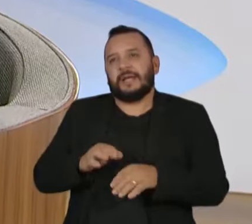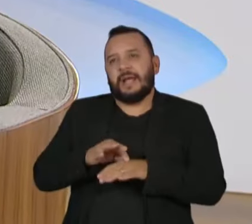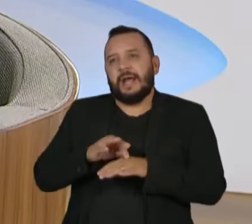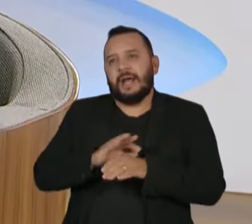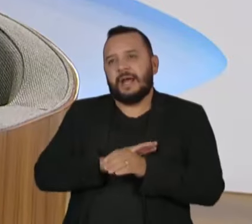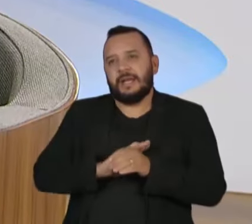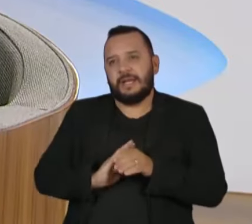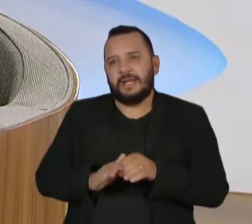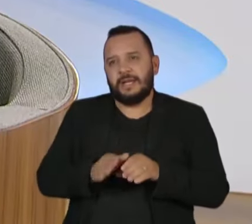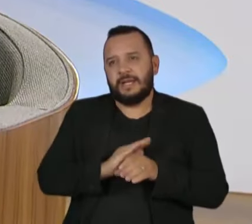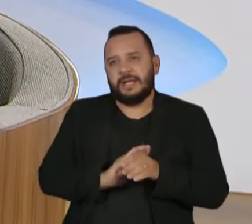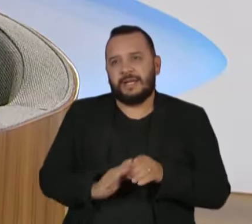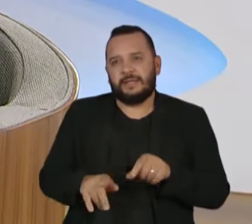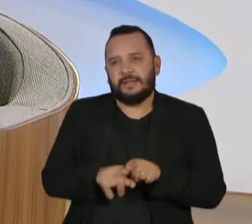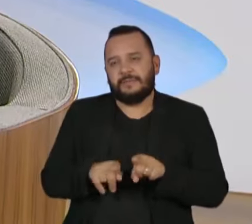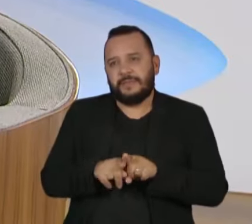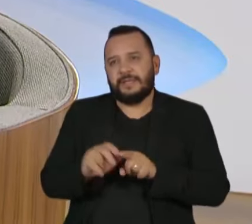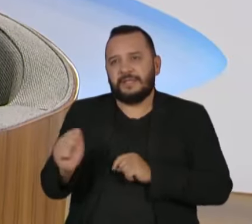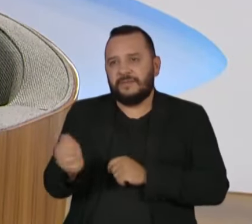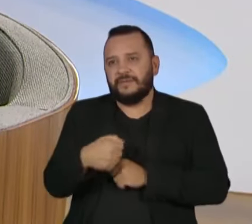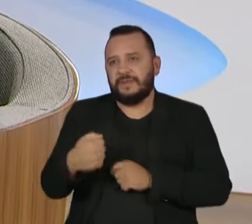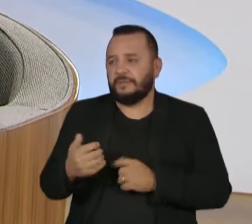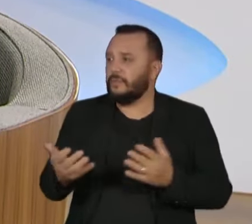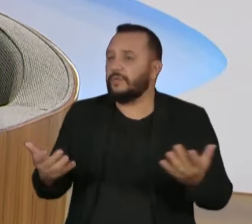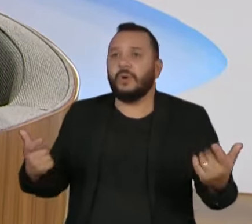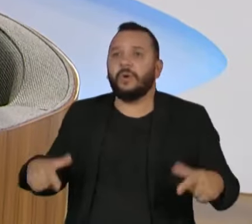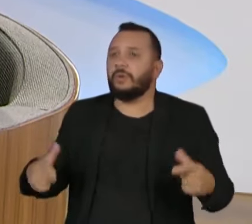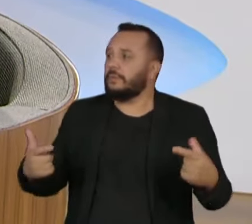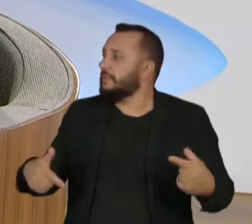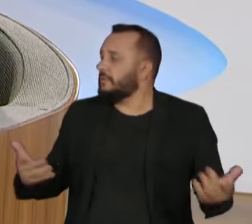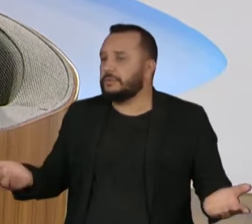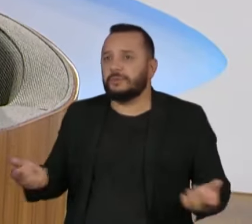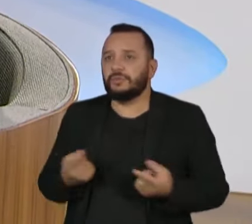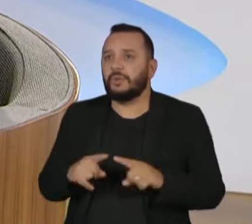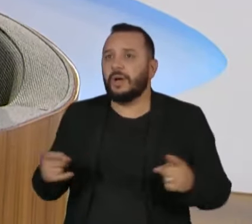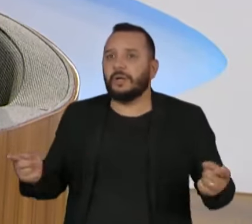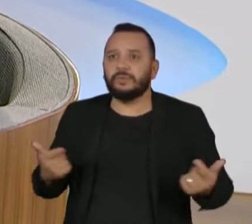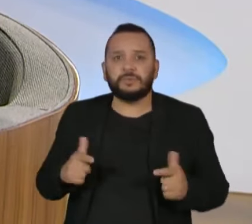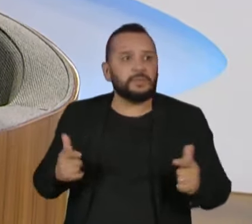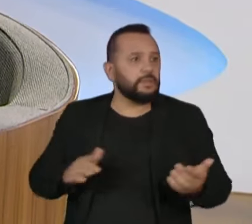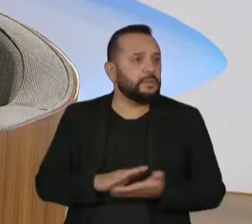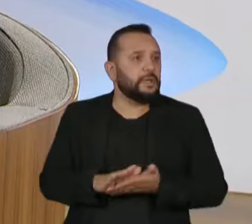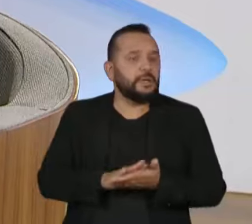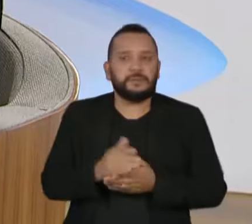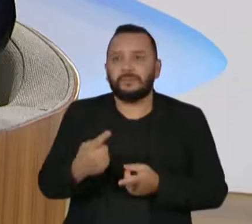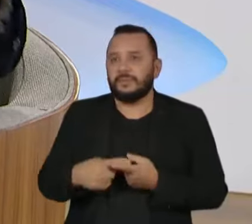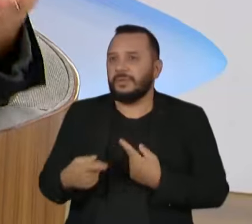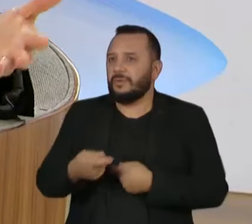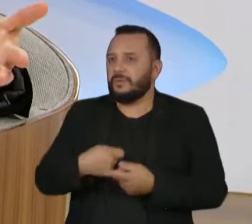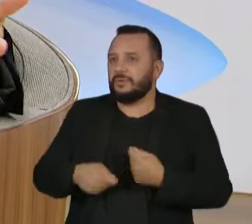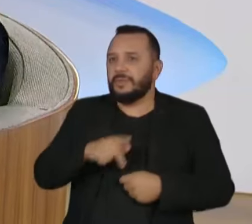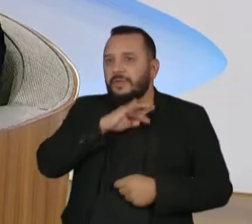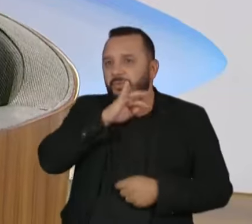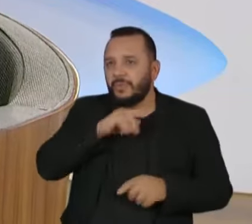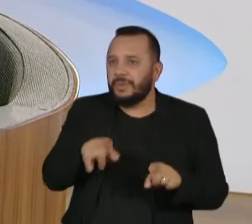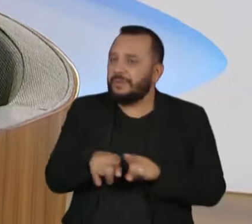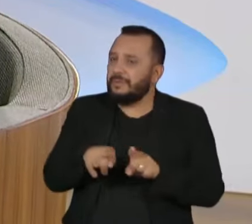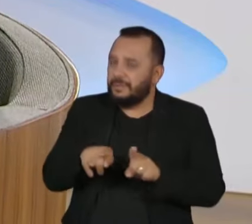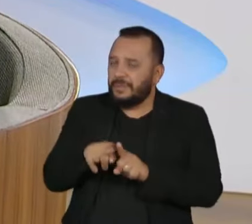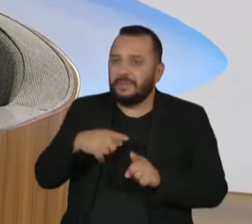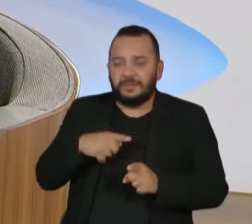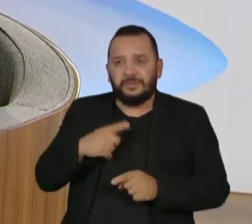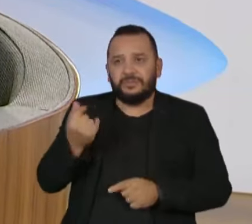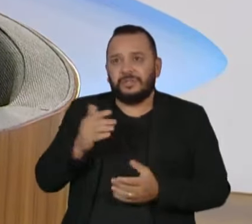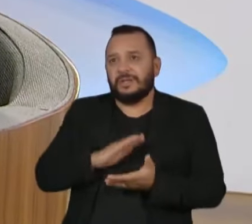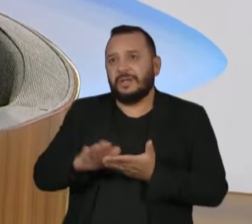eh eleitor ainda não tá encontrando por questões da própria economia por questões dele do dinheiro sendo gasto eh em